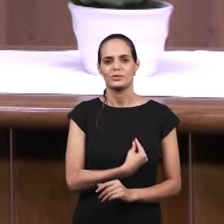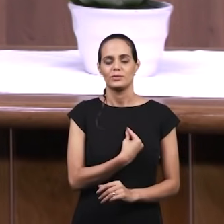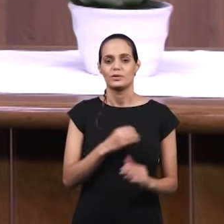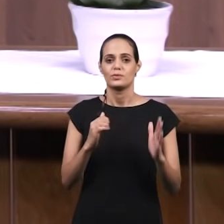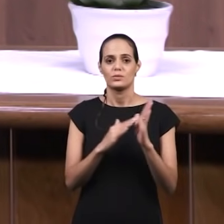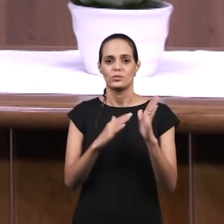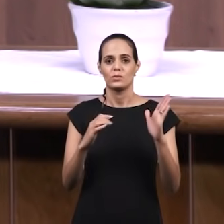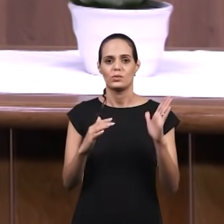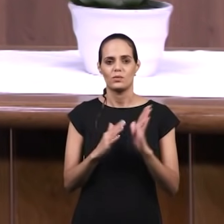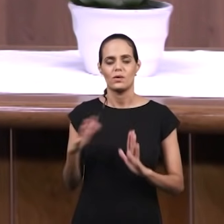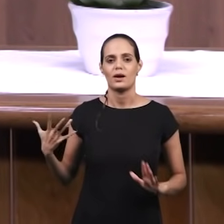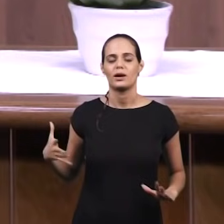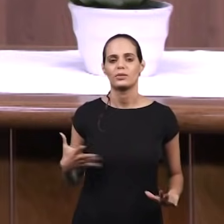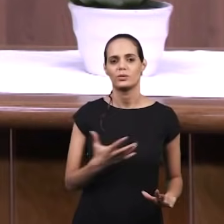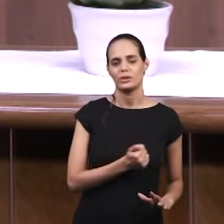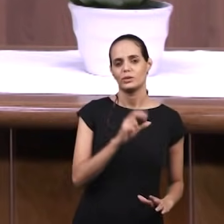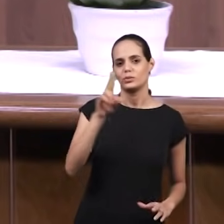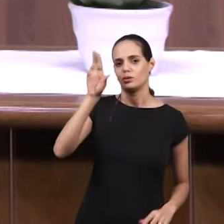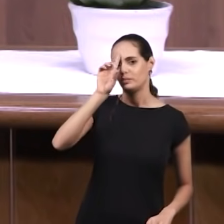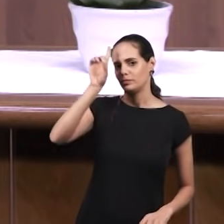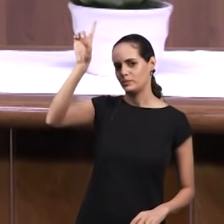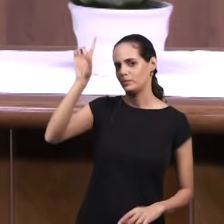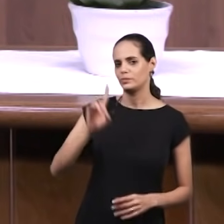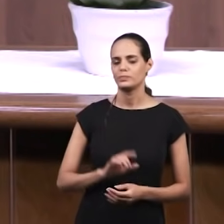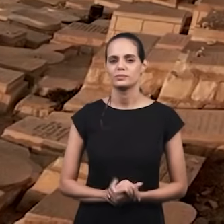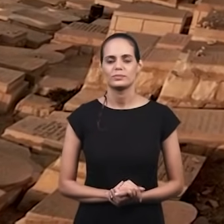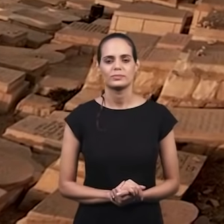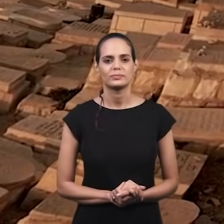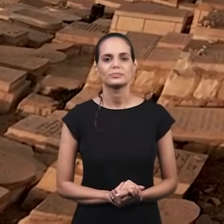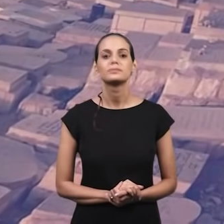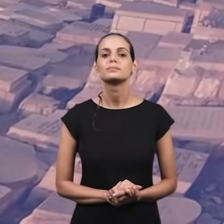ouvindo mais um louvor, adorando o nome do nosso Deus.